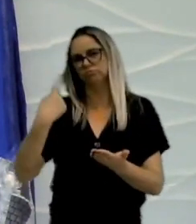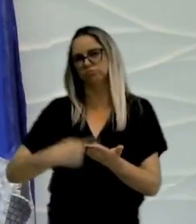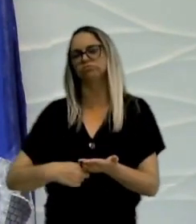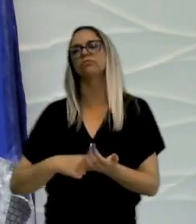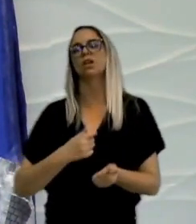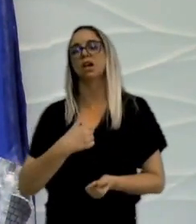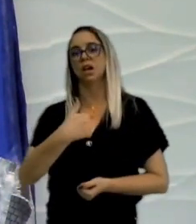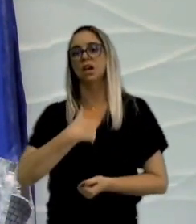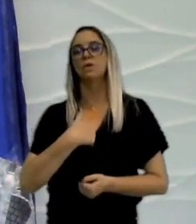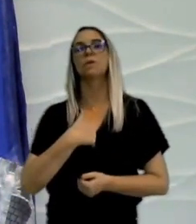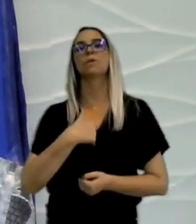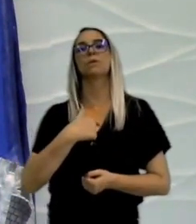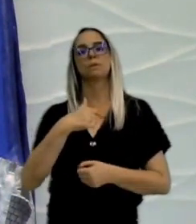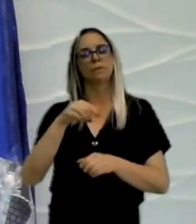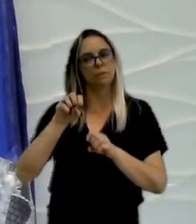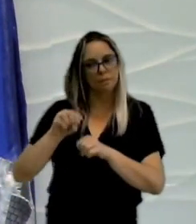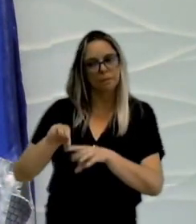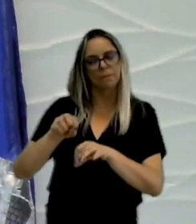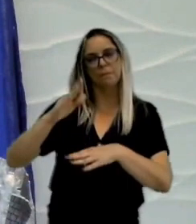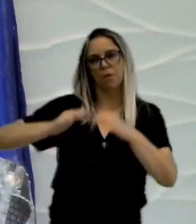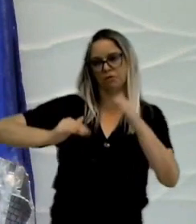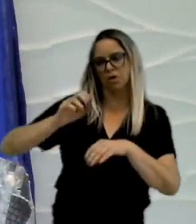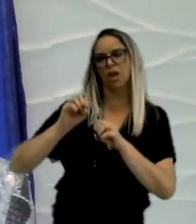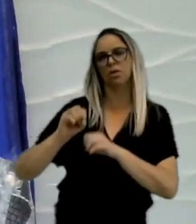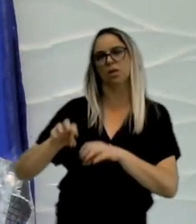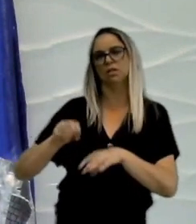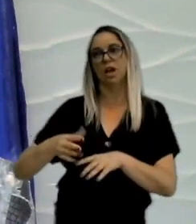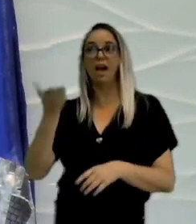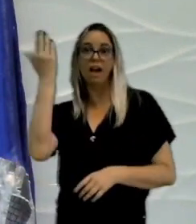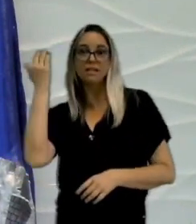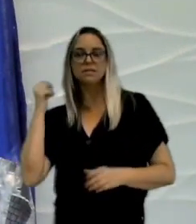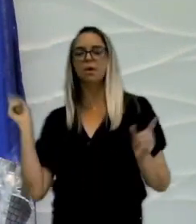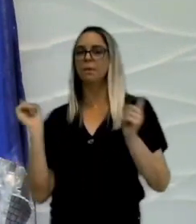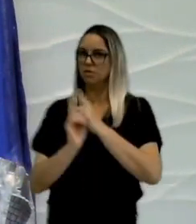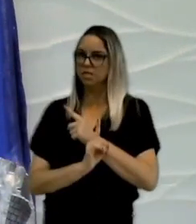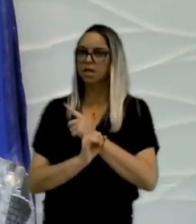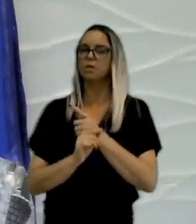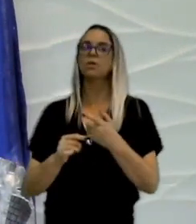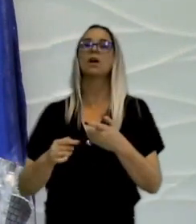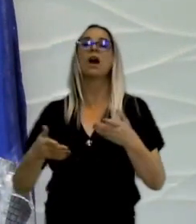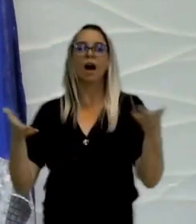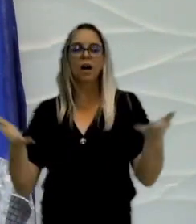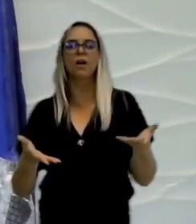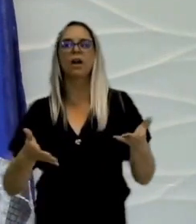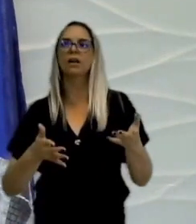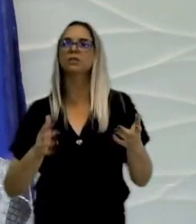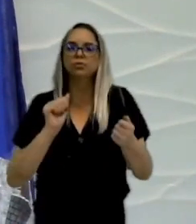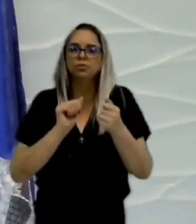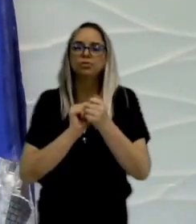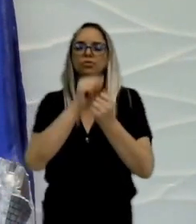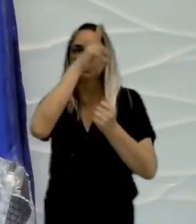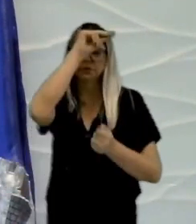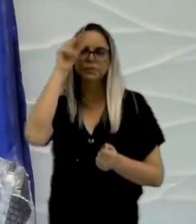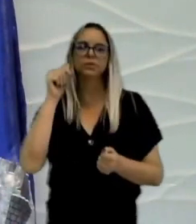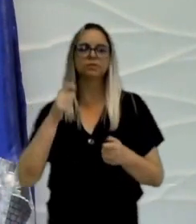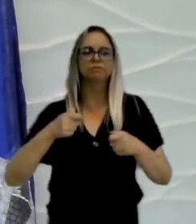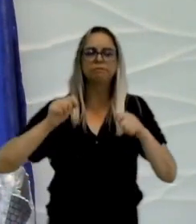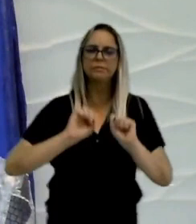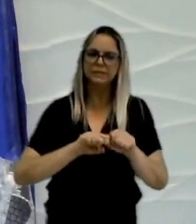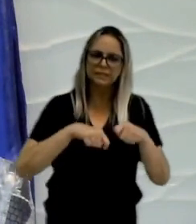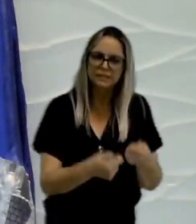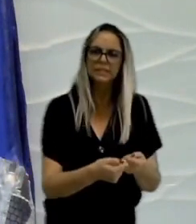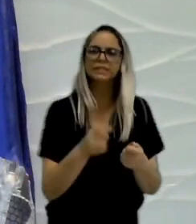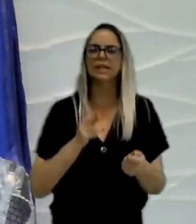passado, quando eu era oposição, sempre estive lá lutando, como hoje estou na situação, continuo defendendo, e no futuro, seja